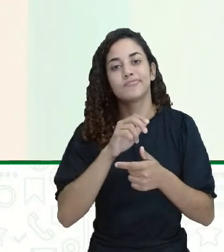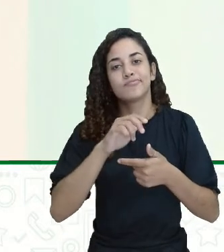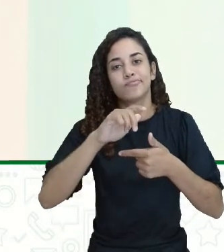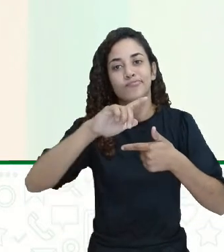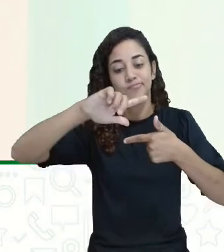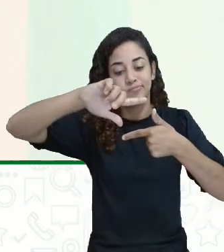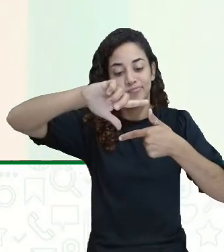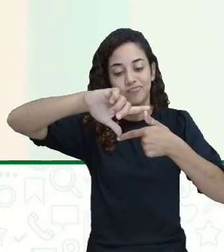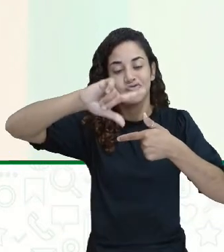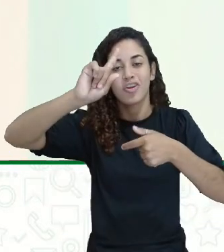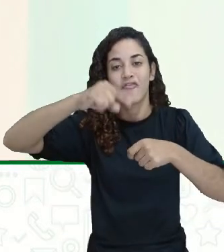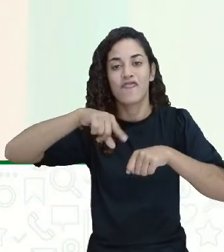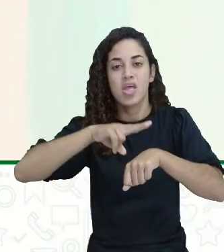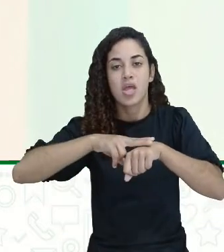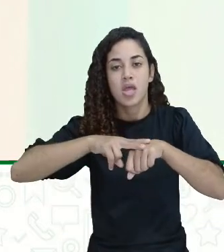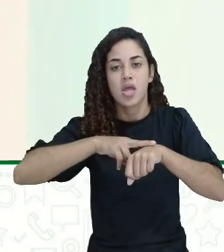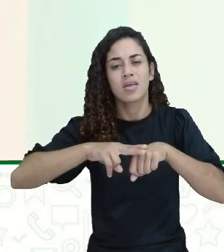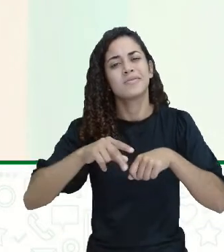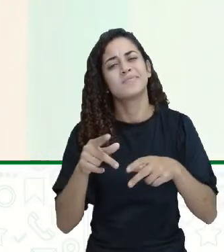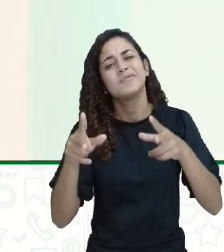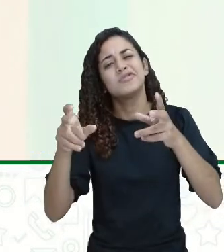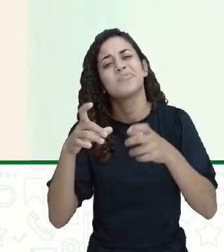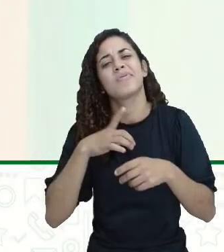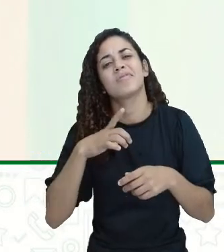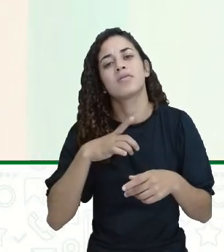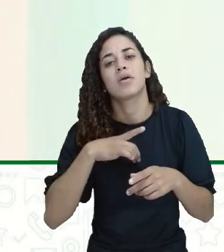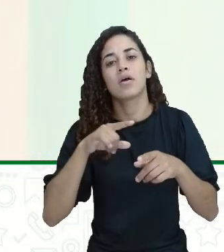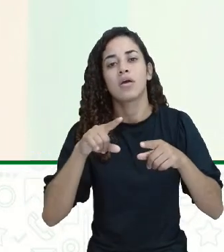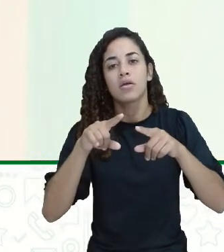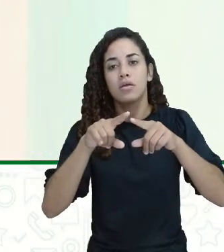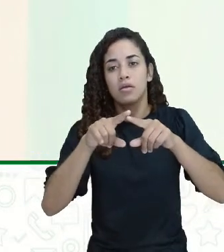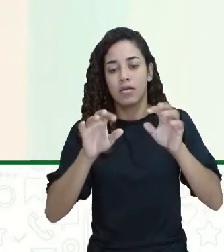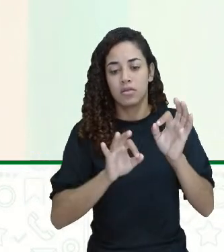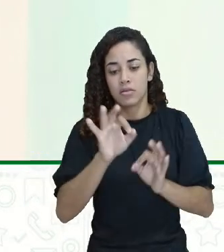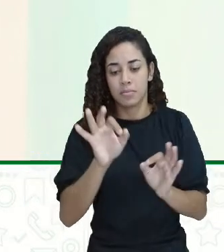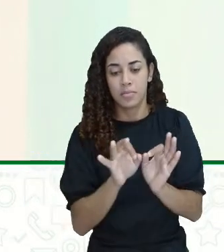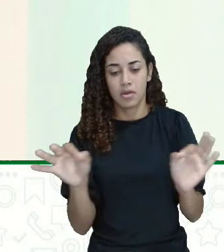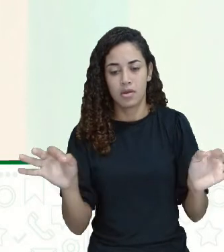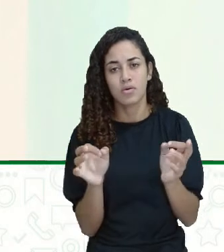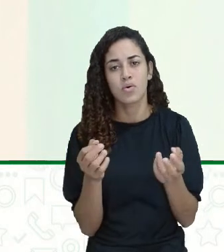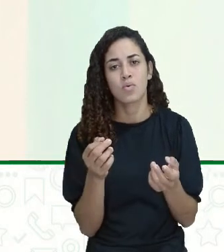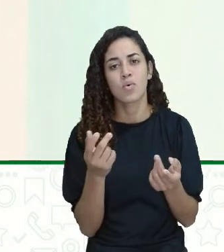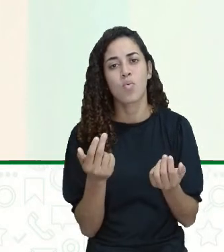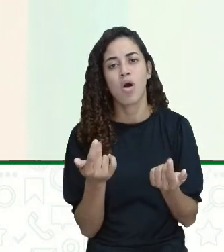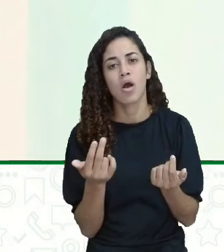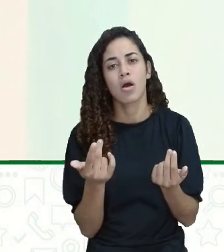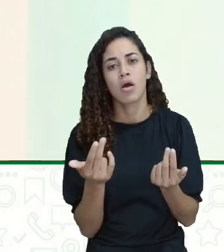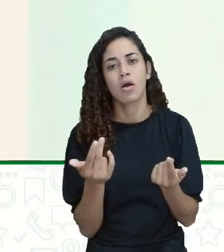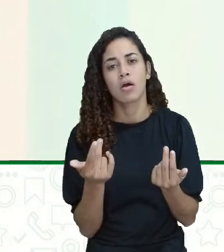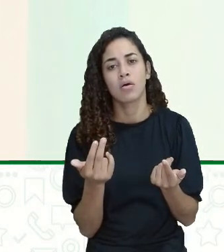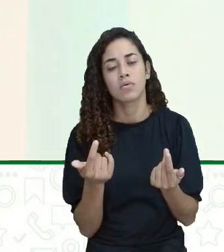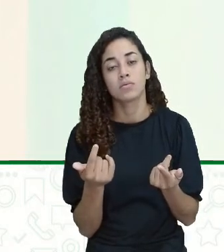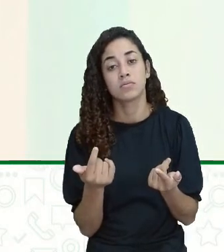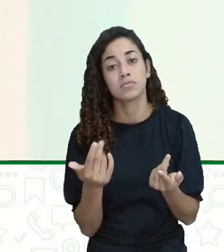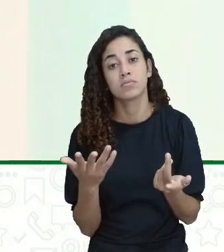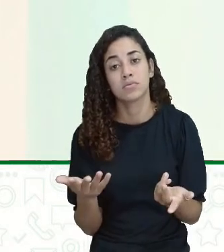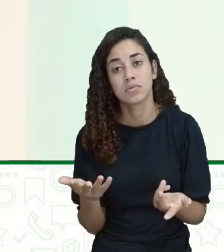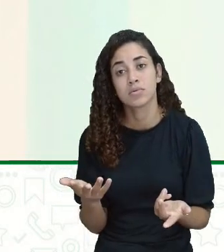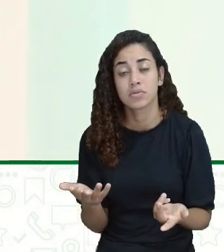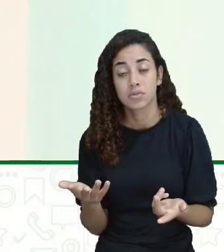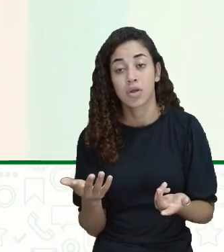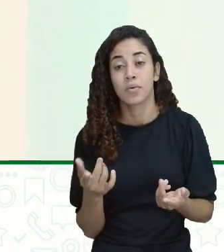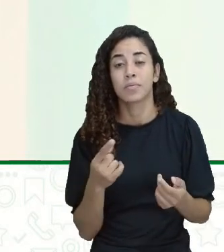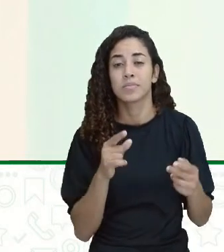têm o mesmo tamanho, não é? Só que eles estão nos sentidos diferentes. Então, ali eu também tenho que